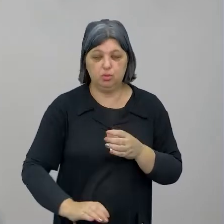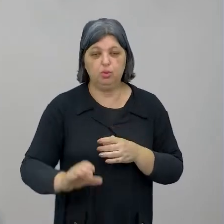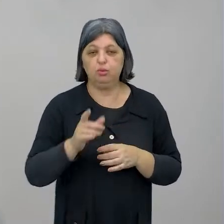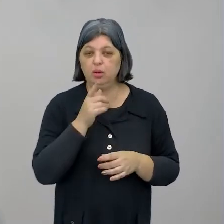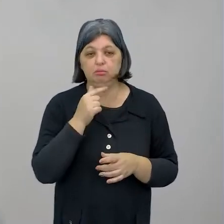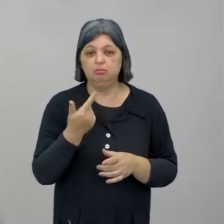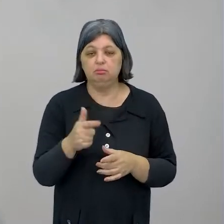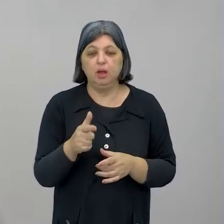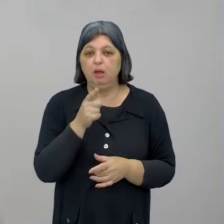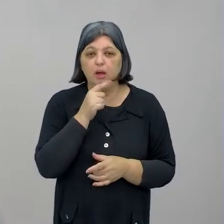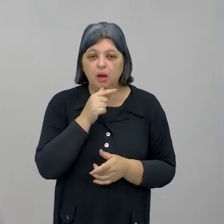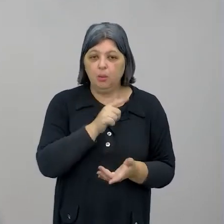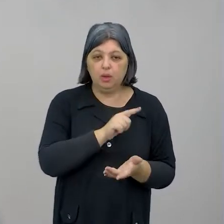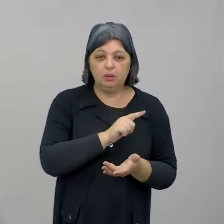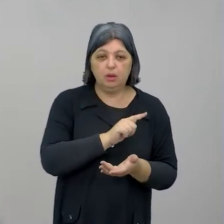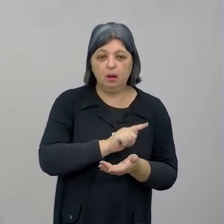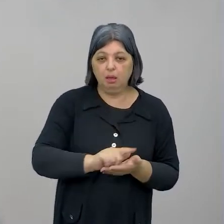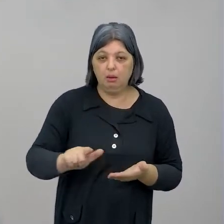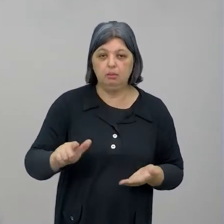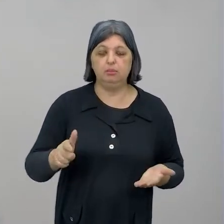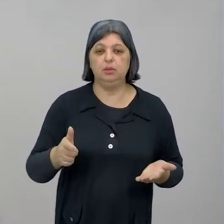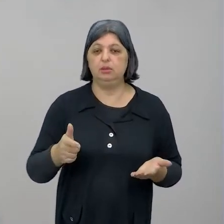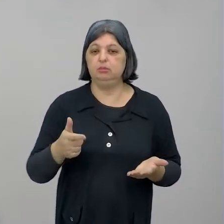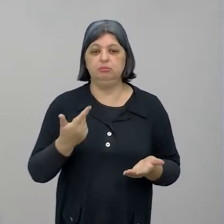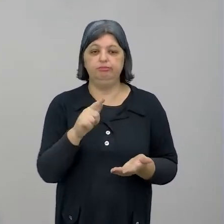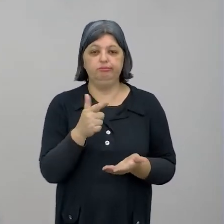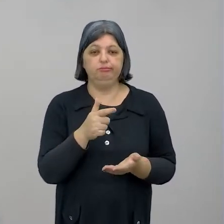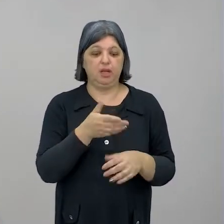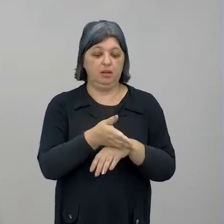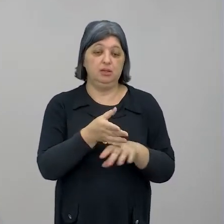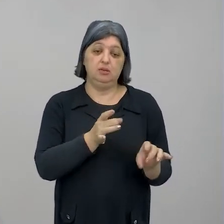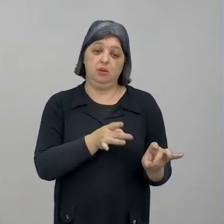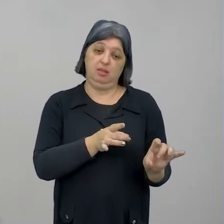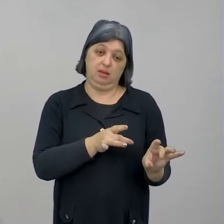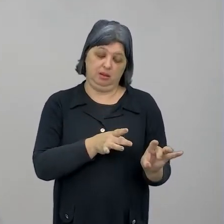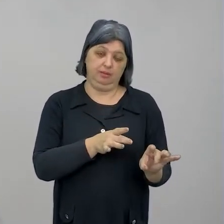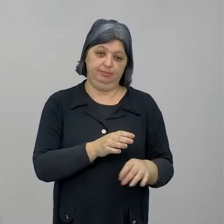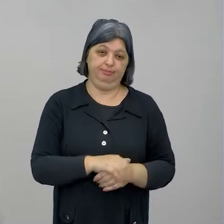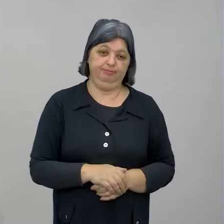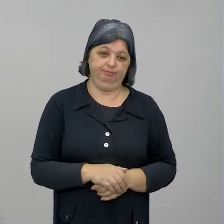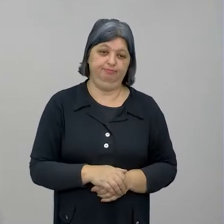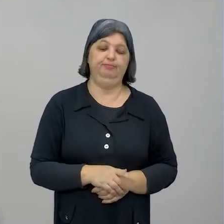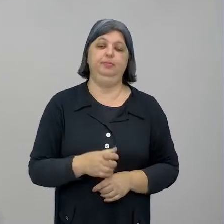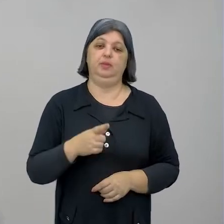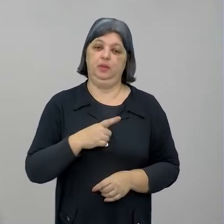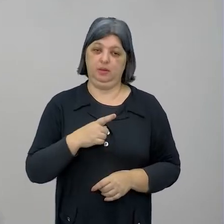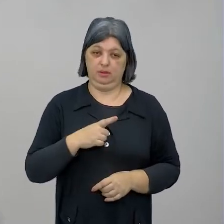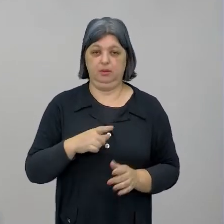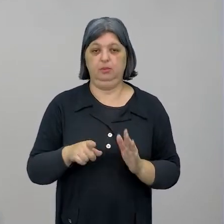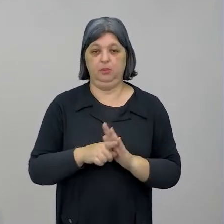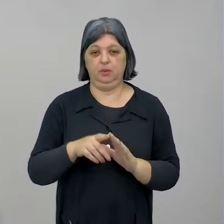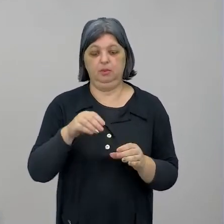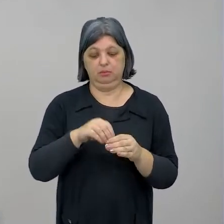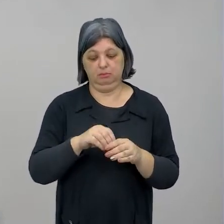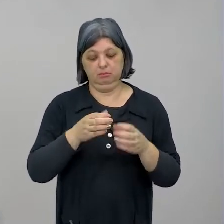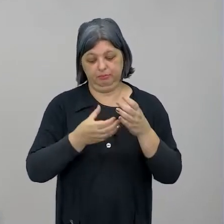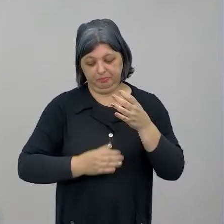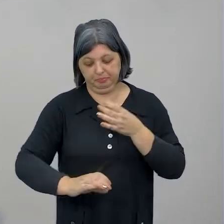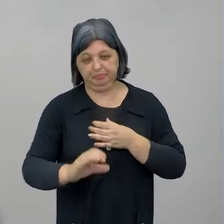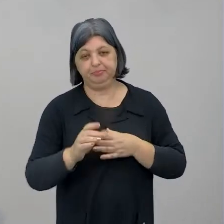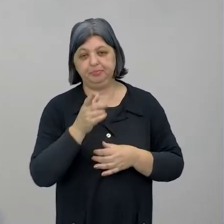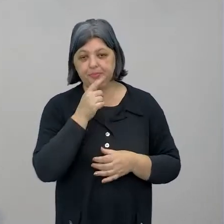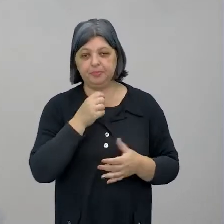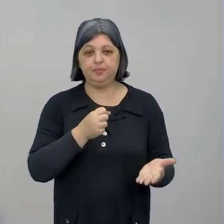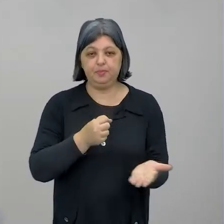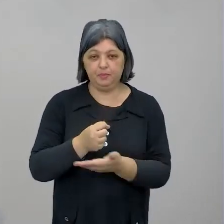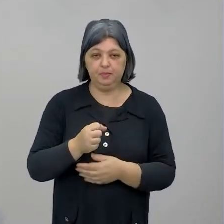que não tem acesso a algumas técnicas aí que estão empregadas dentro do saneamento básico. Depois da